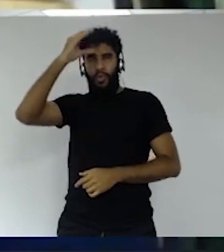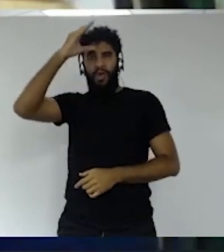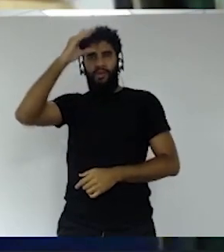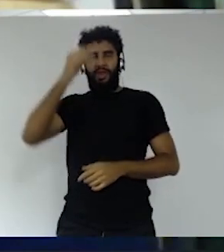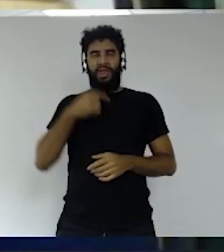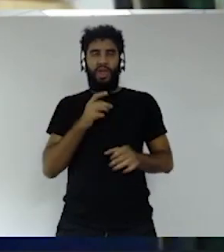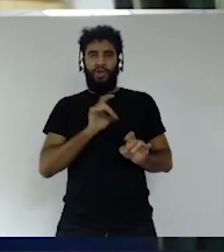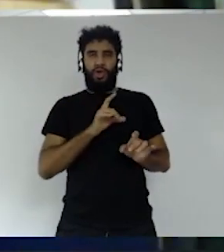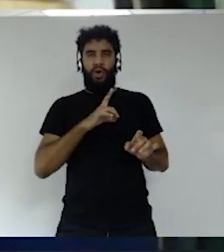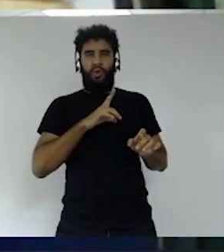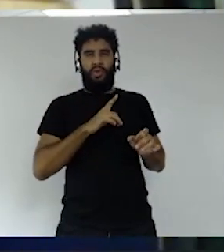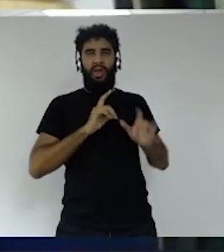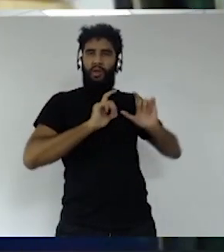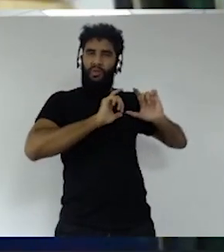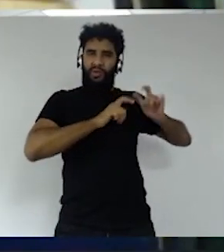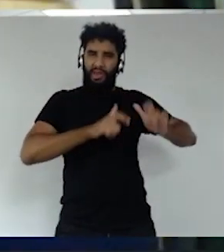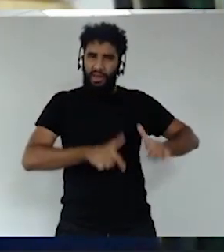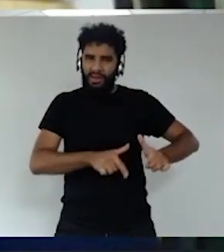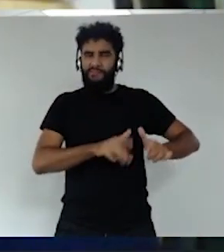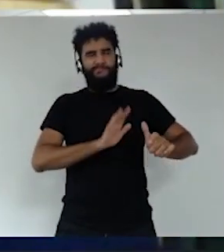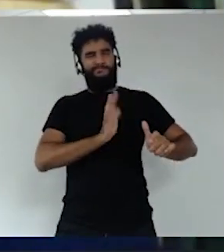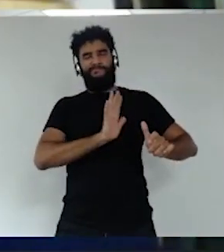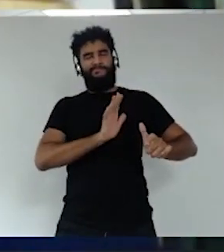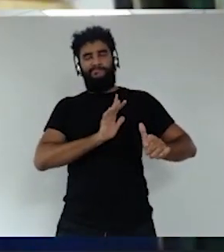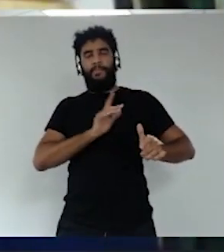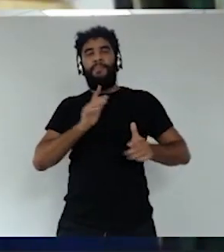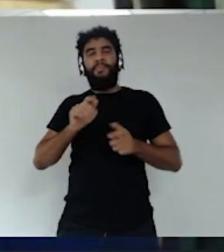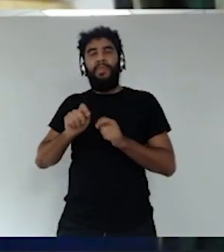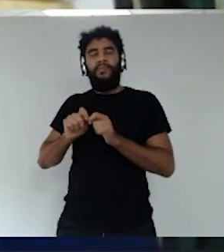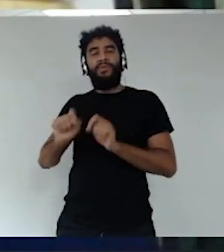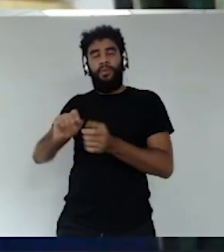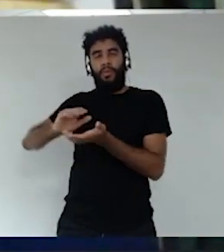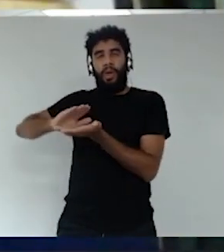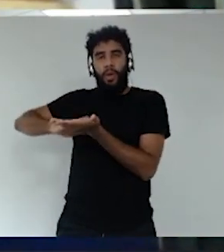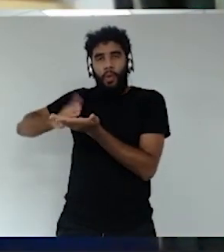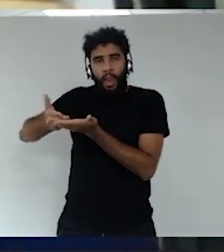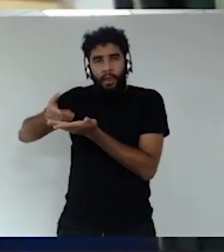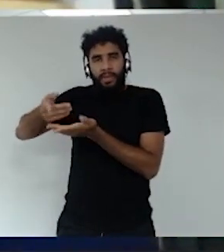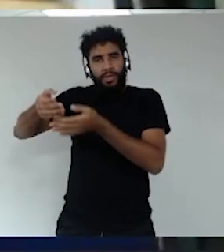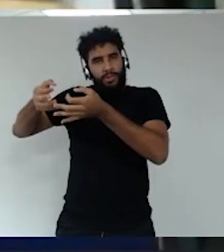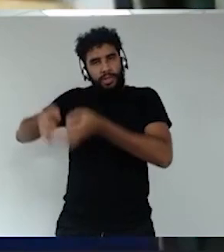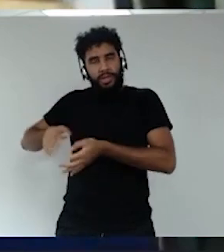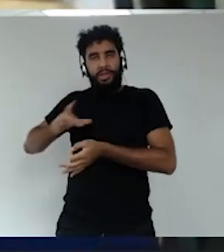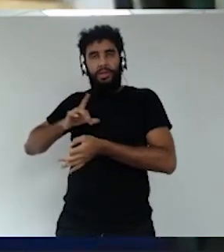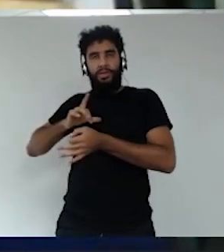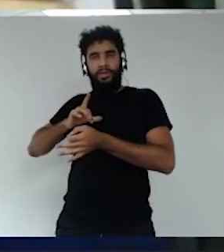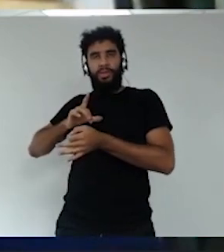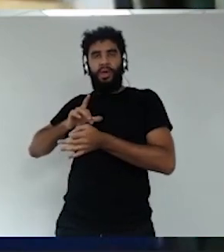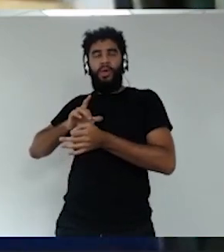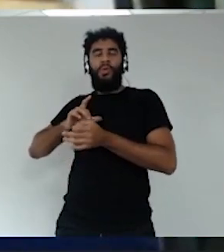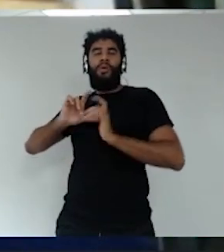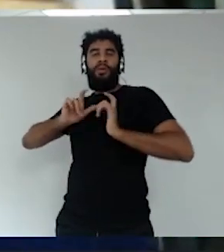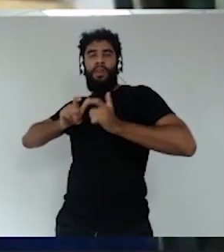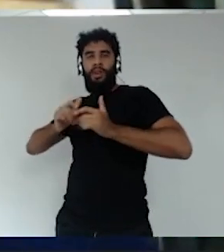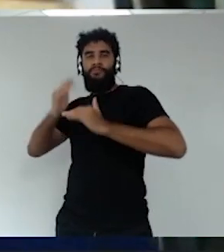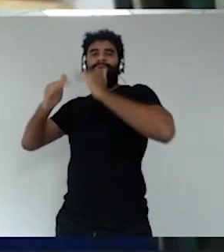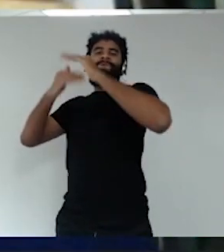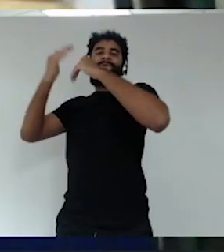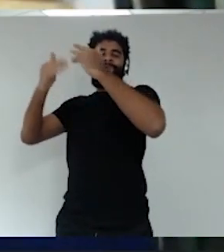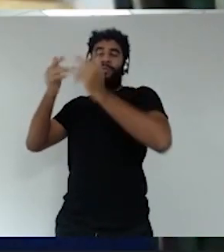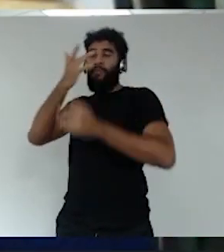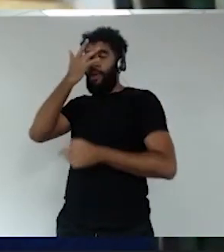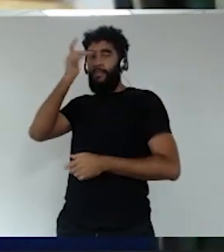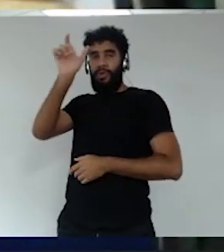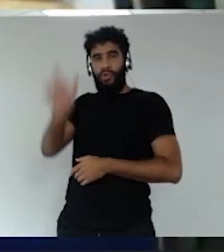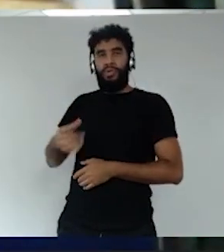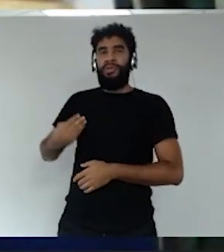ao formalismo da interpretação, mas que saiba que aquele formalismo ele é construído para pessoas reais no